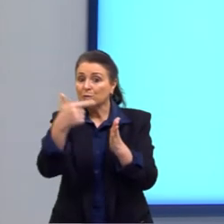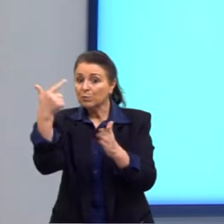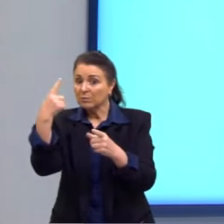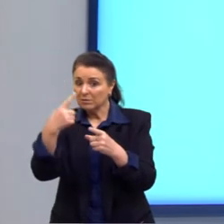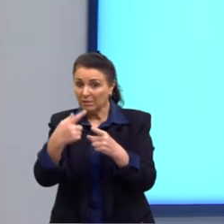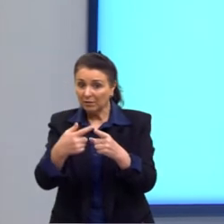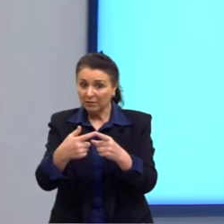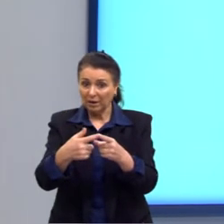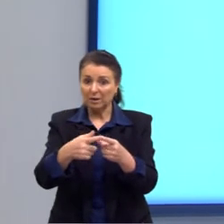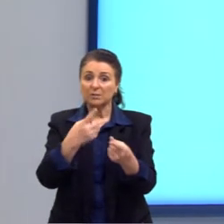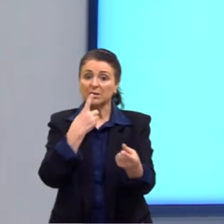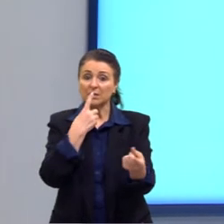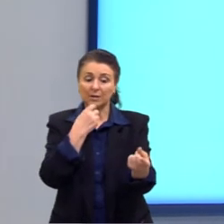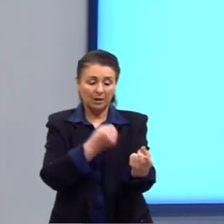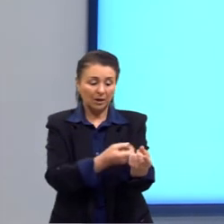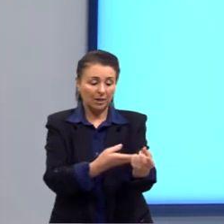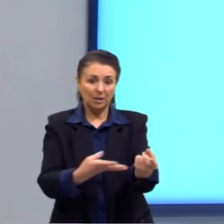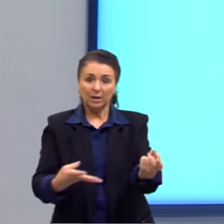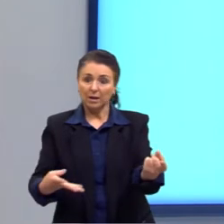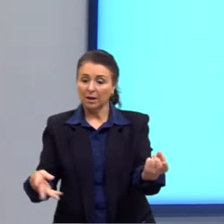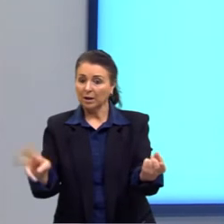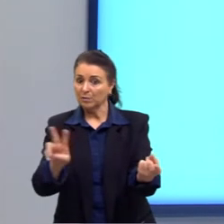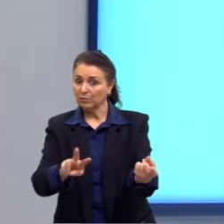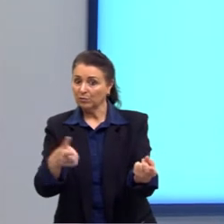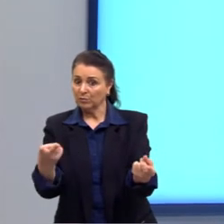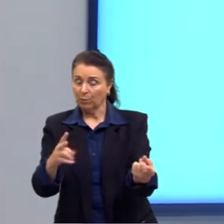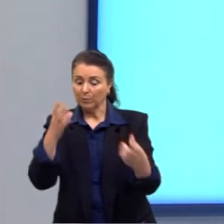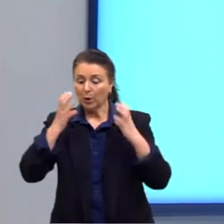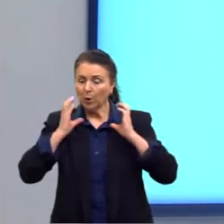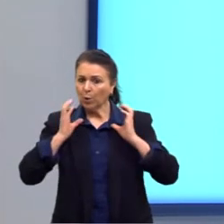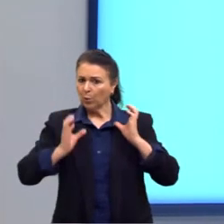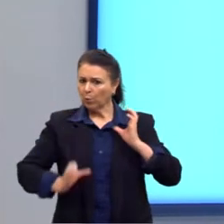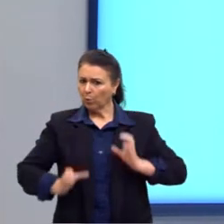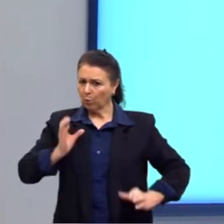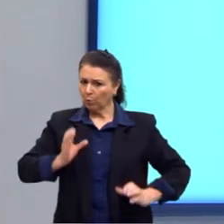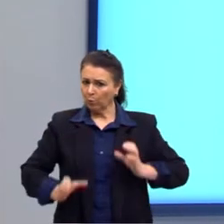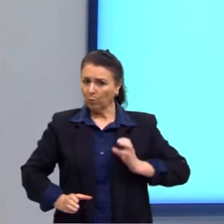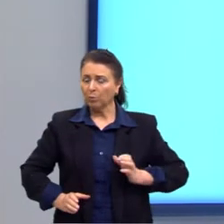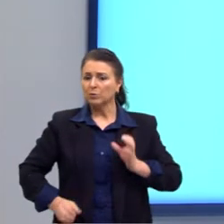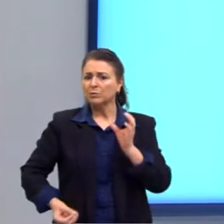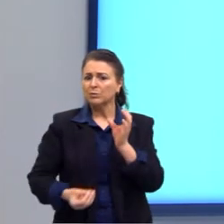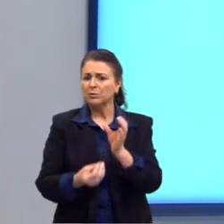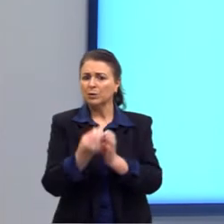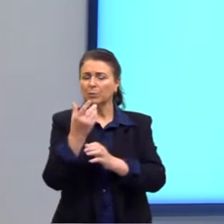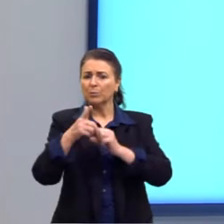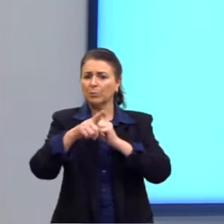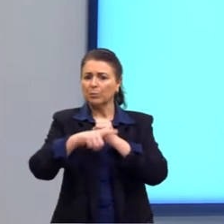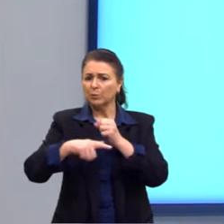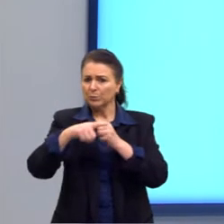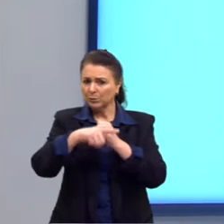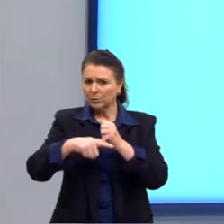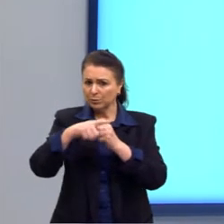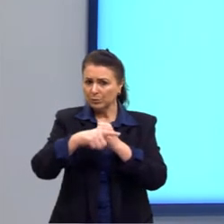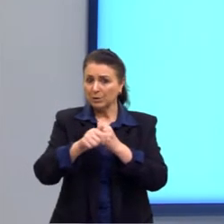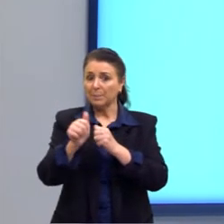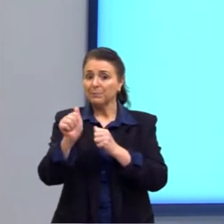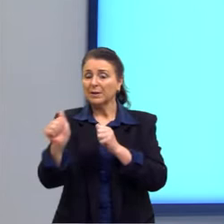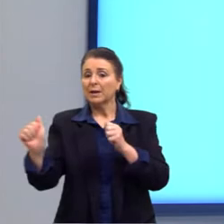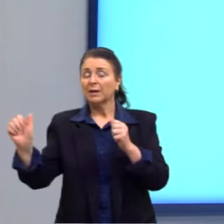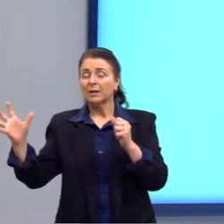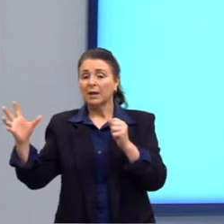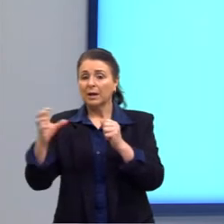gente porque porque daí já o corpo já produziu as aglutininas anti-rh e daí